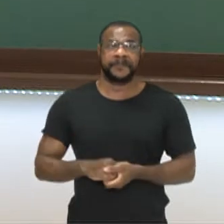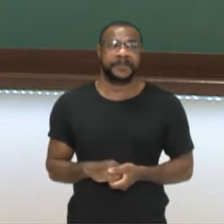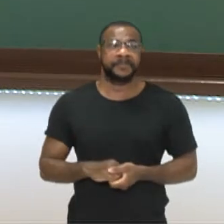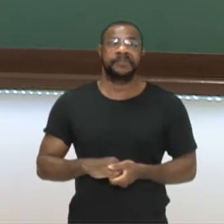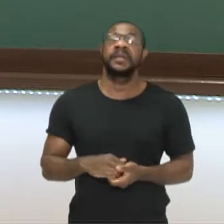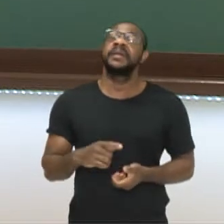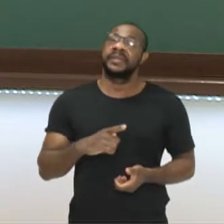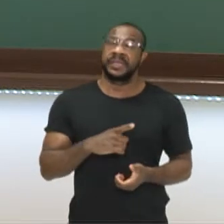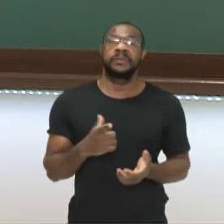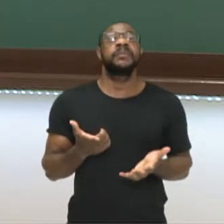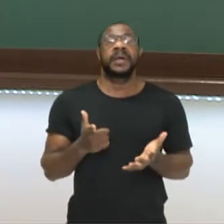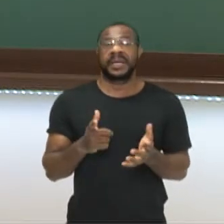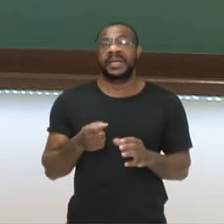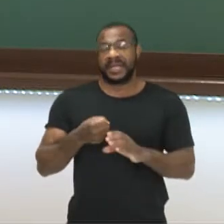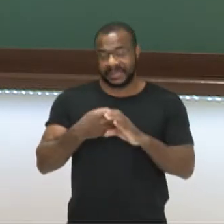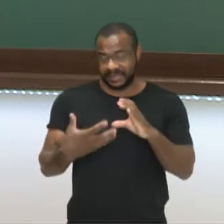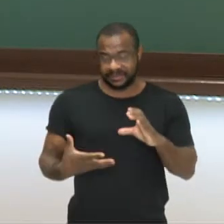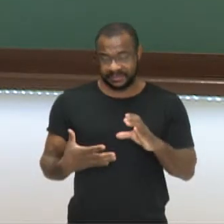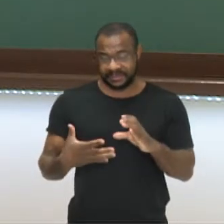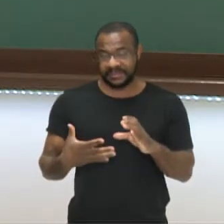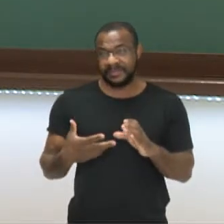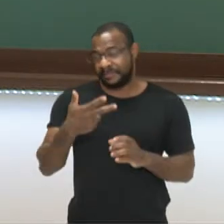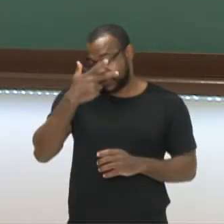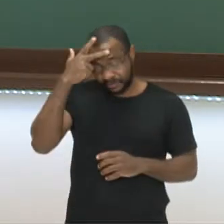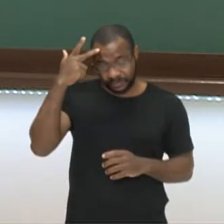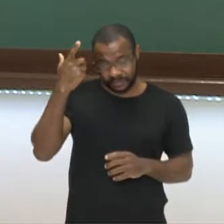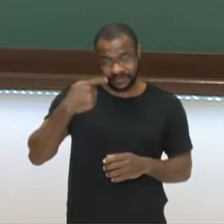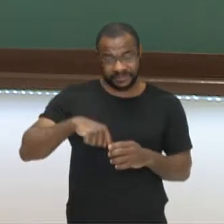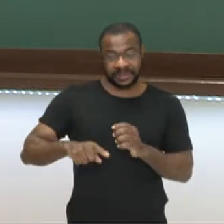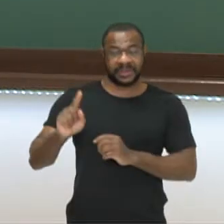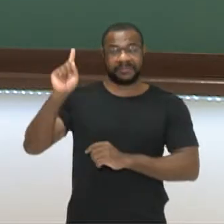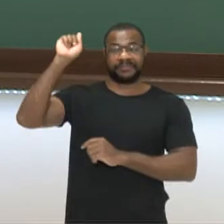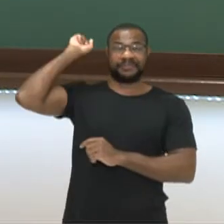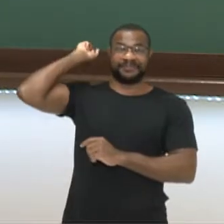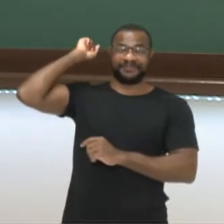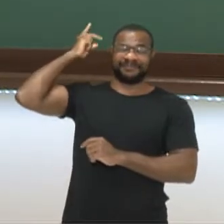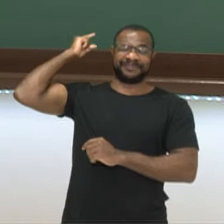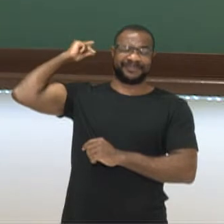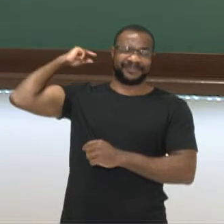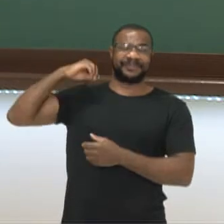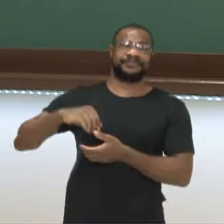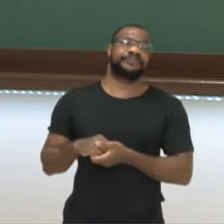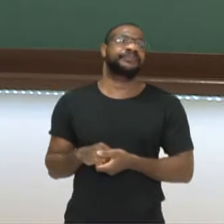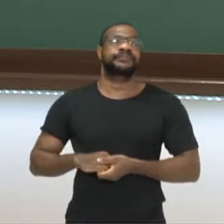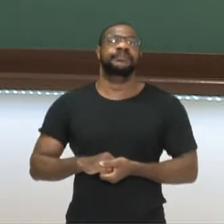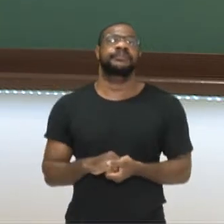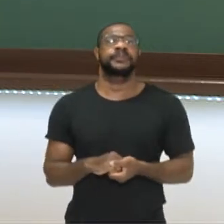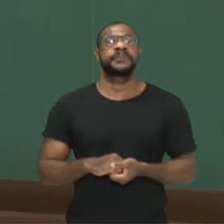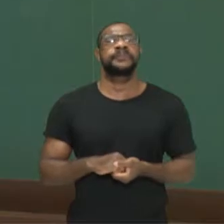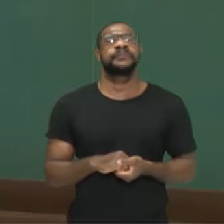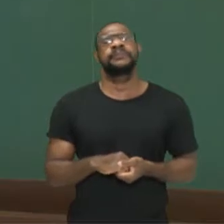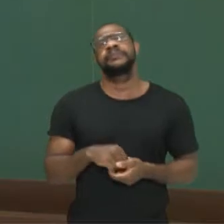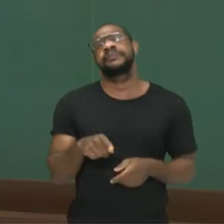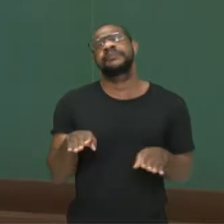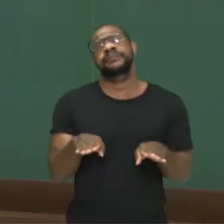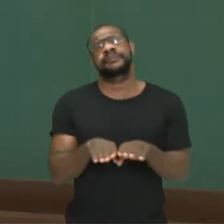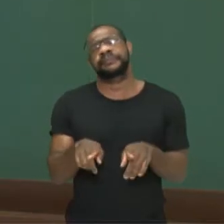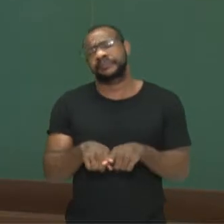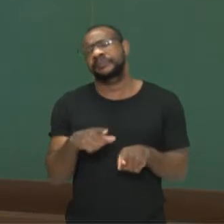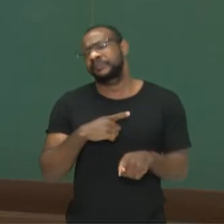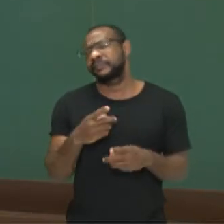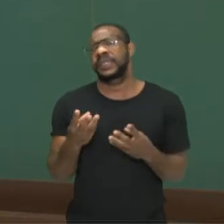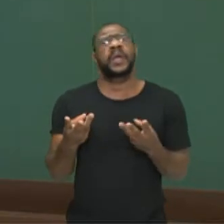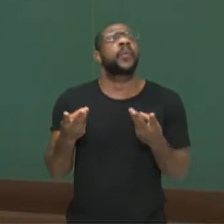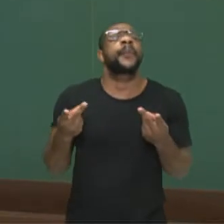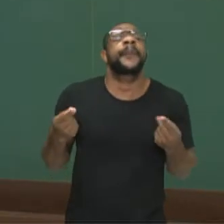carrega características de pessoas que vieram antes de você e que ajudam a te identificar. Você também tem muitas qualidades